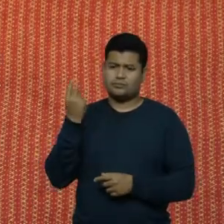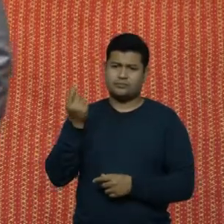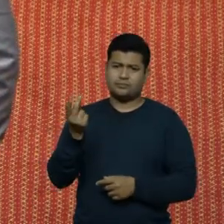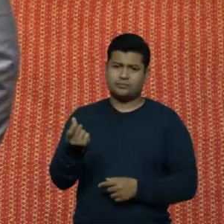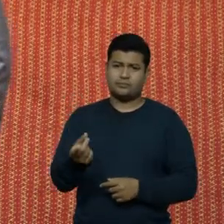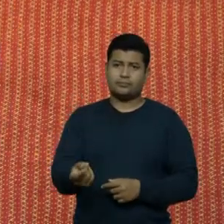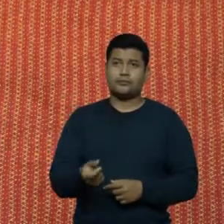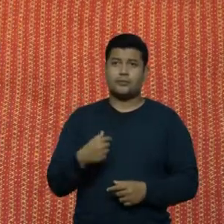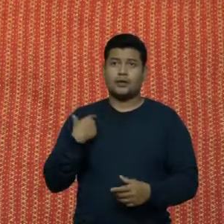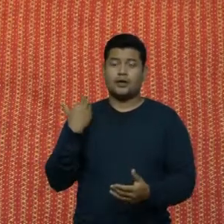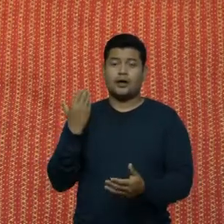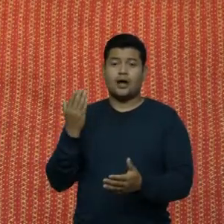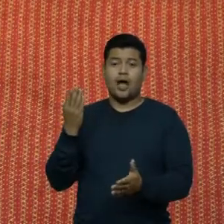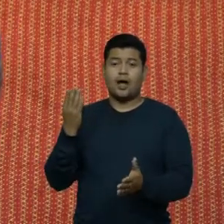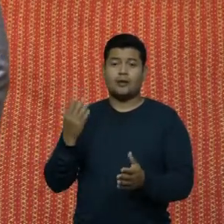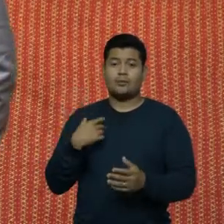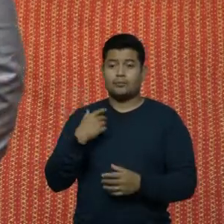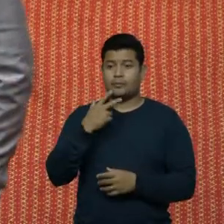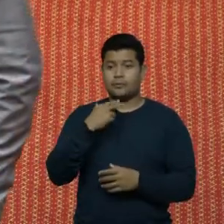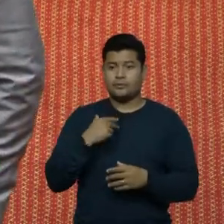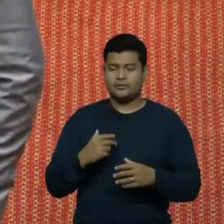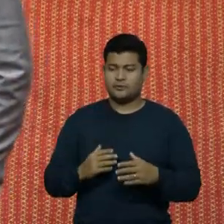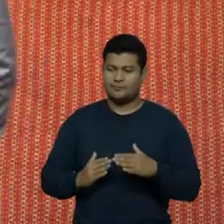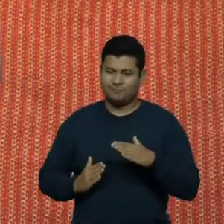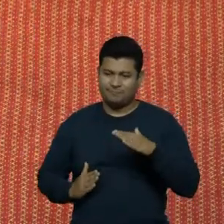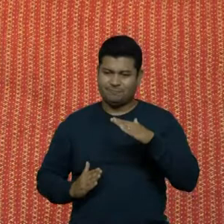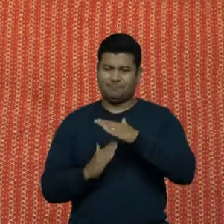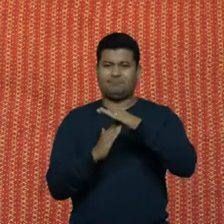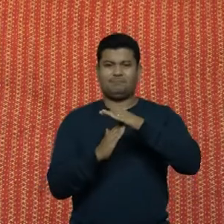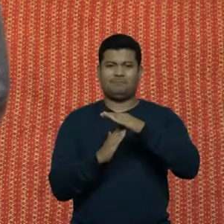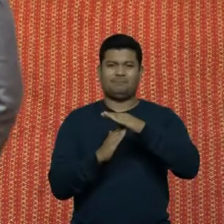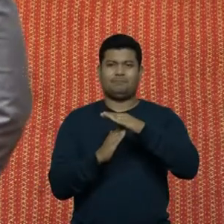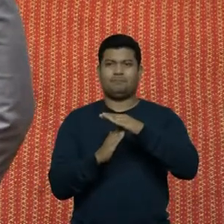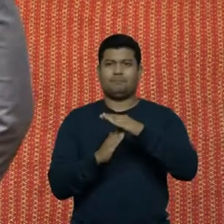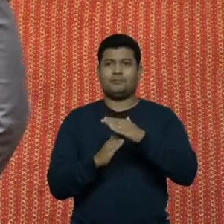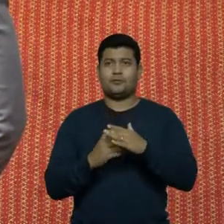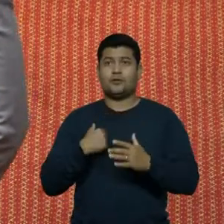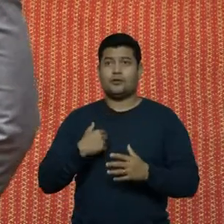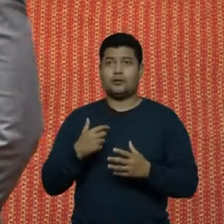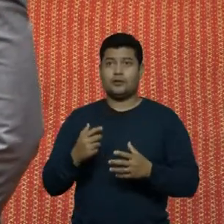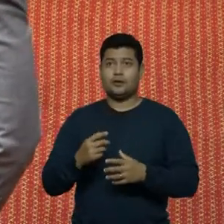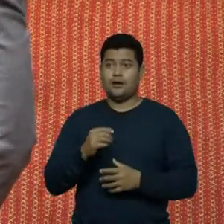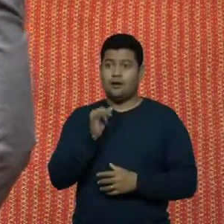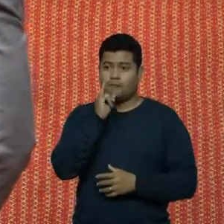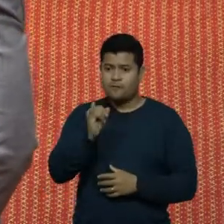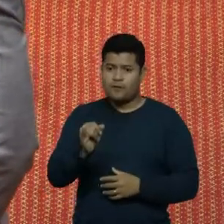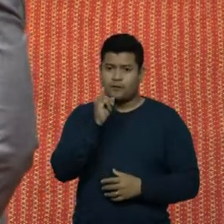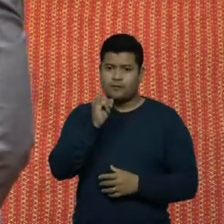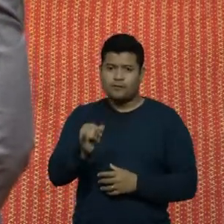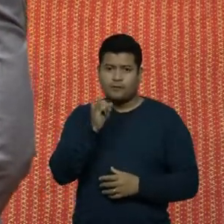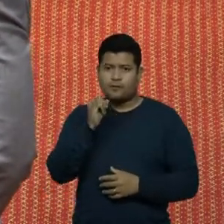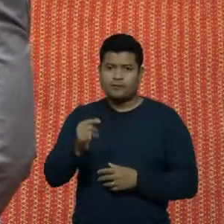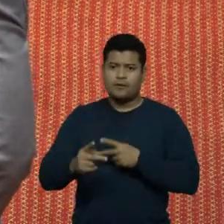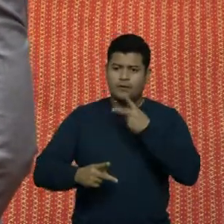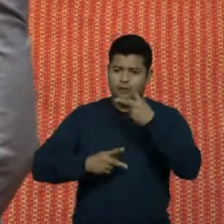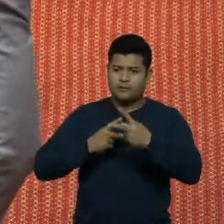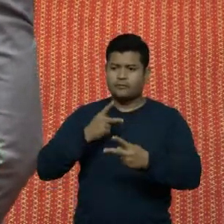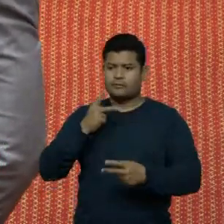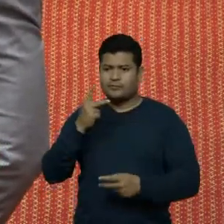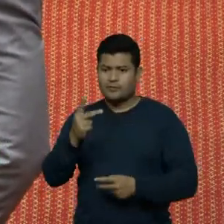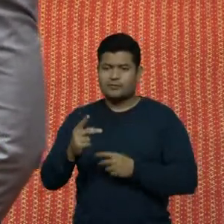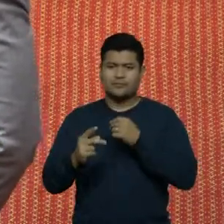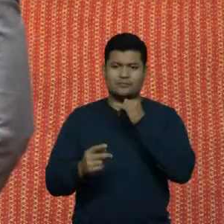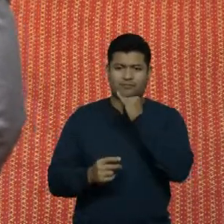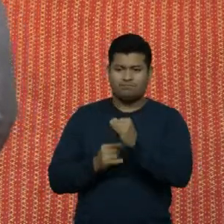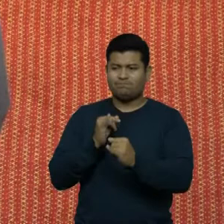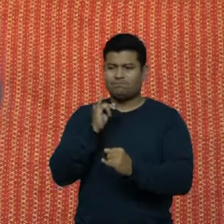a gente acaba chegando naquela naquela máxima do Cachorro que late não morde a gente fica avisando do erro avisando do erro avisando